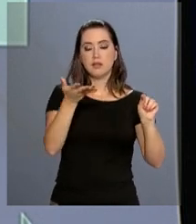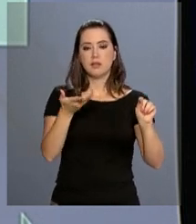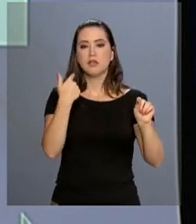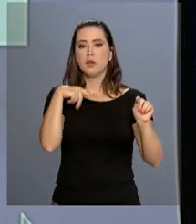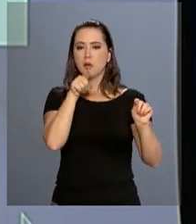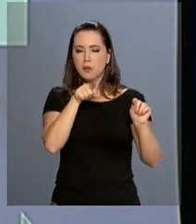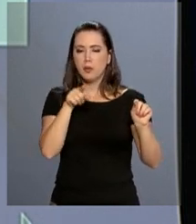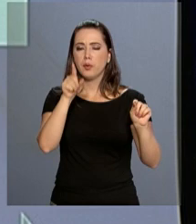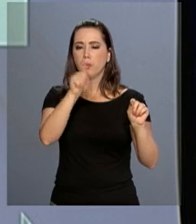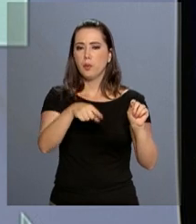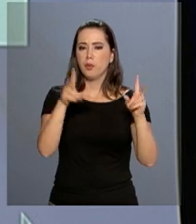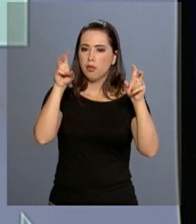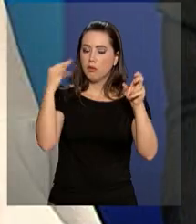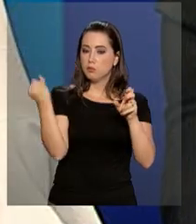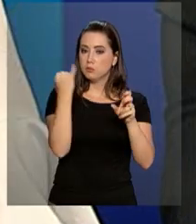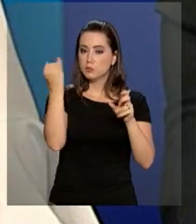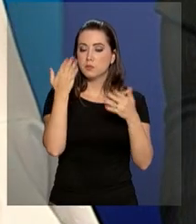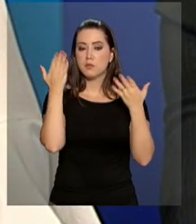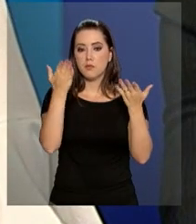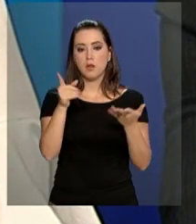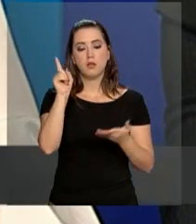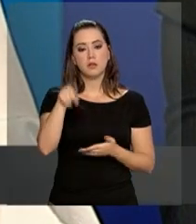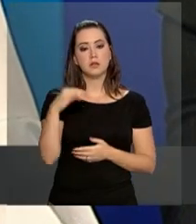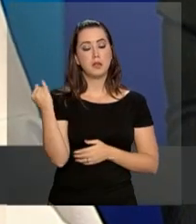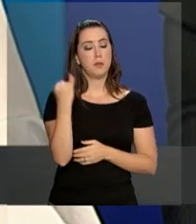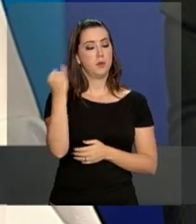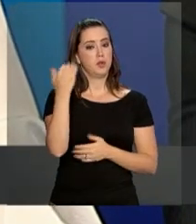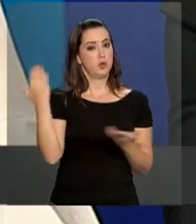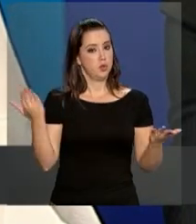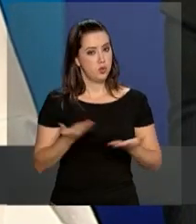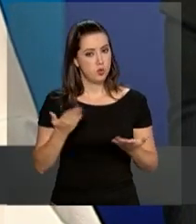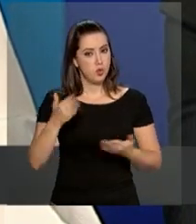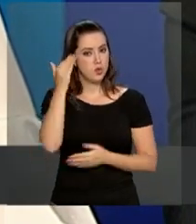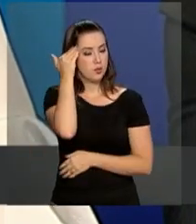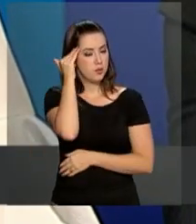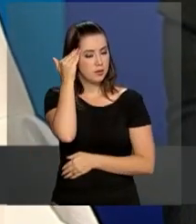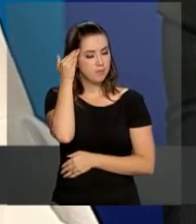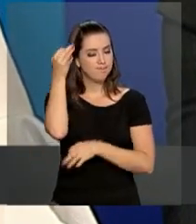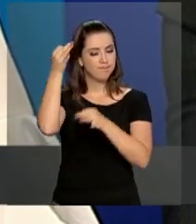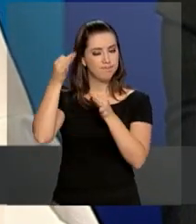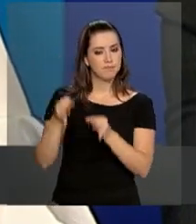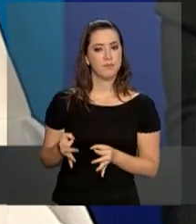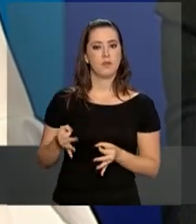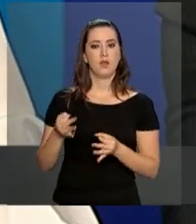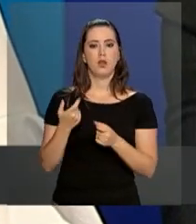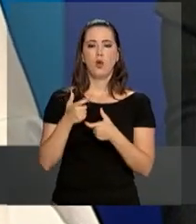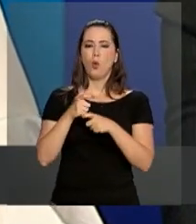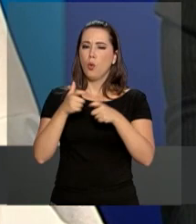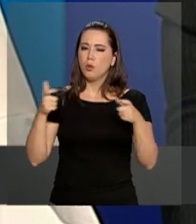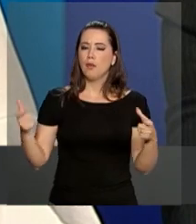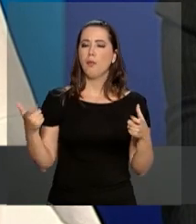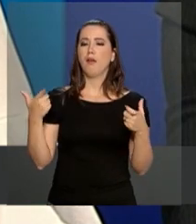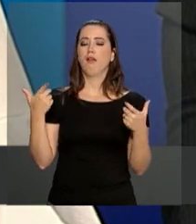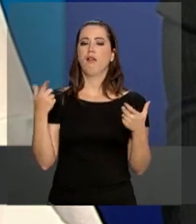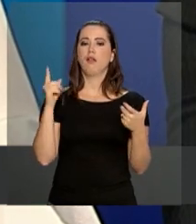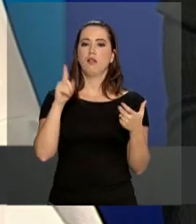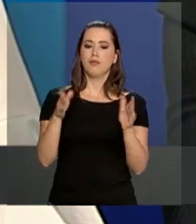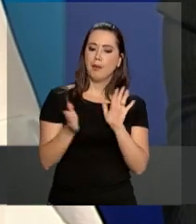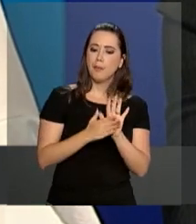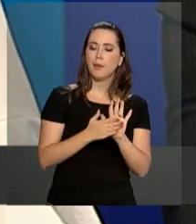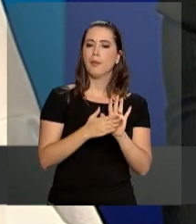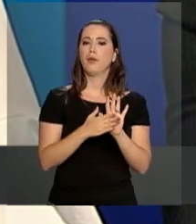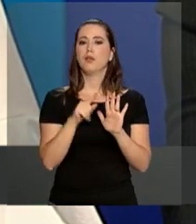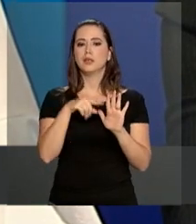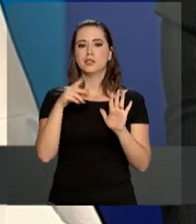tema não é é que são muito importantes para se compreender a o tamanho alcance dessa proposta